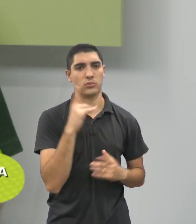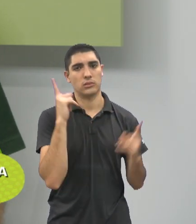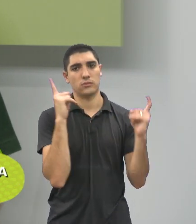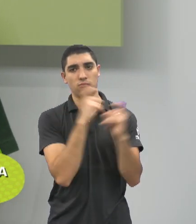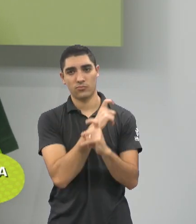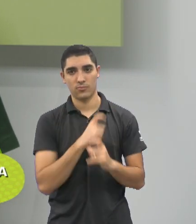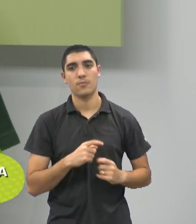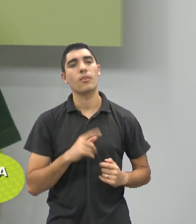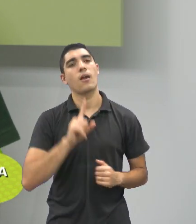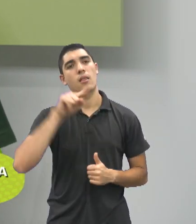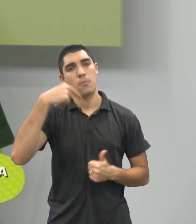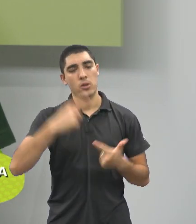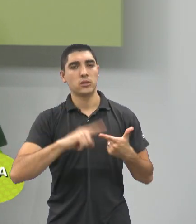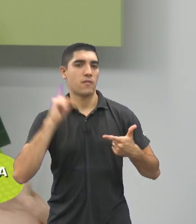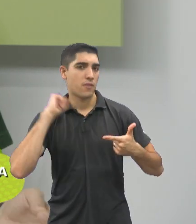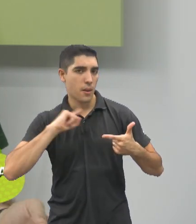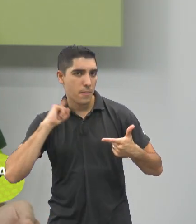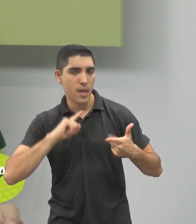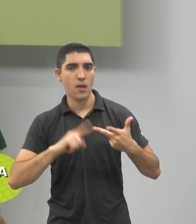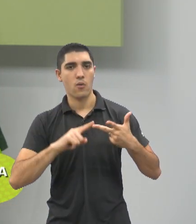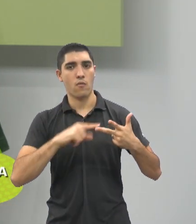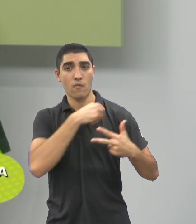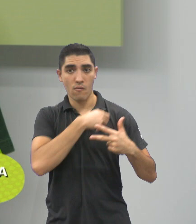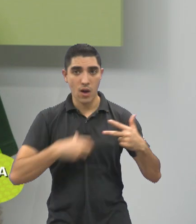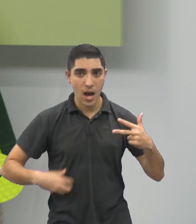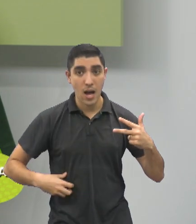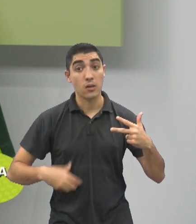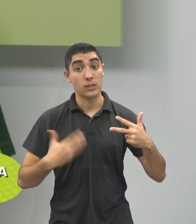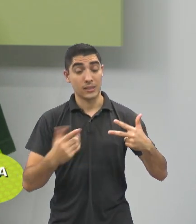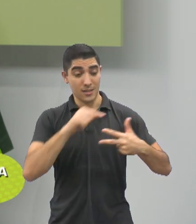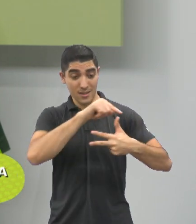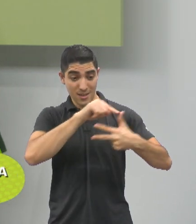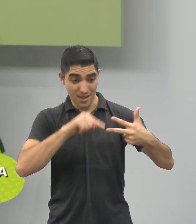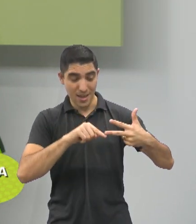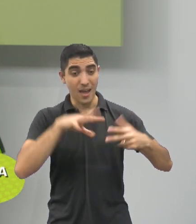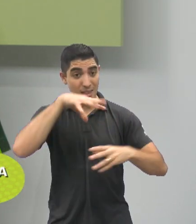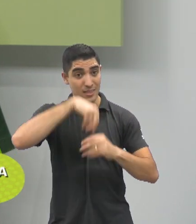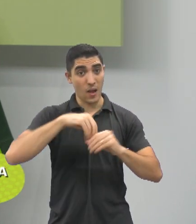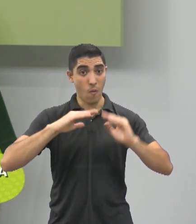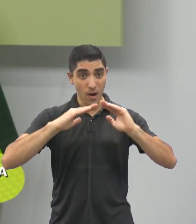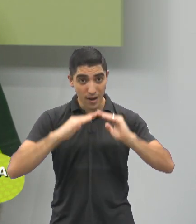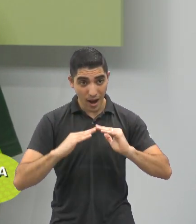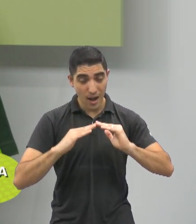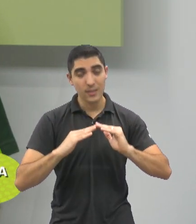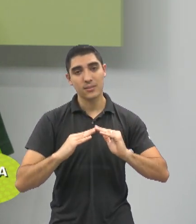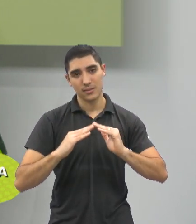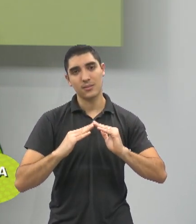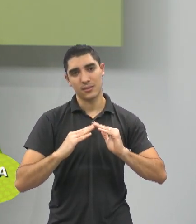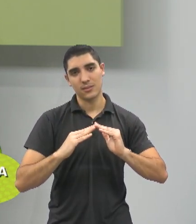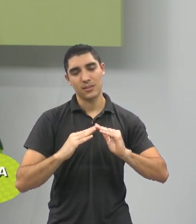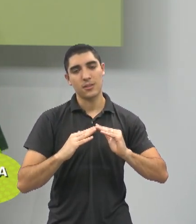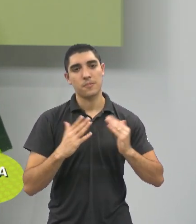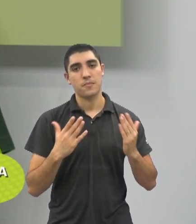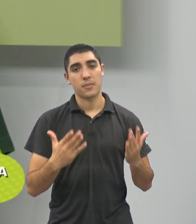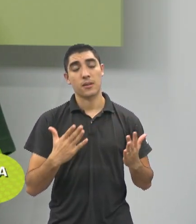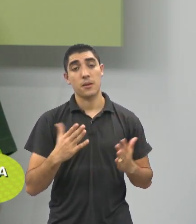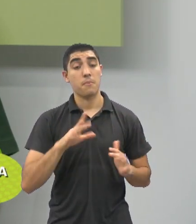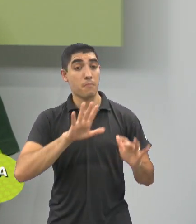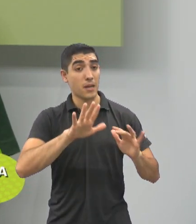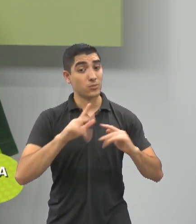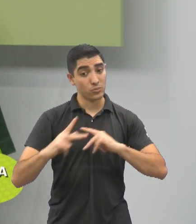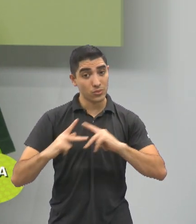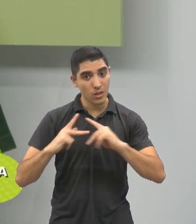teve Flamengo, Vasco. Então, apesar de ter sido jogos em casa, essas 3 primeiras rodadas desse mini campeonato carioca, o São José tinha